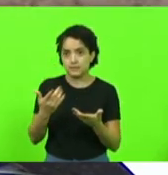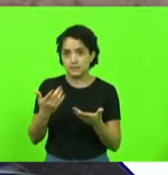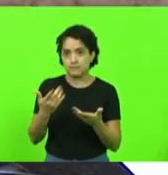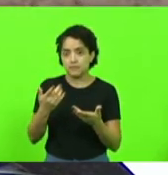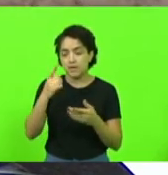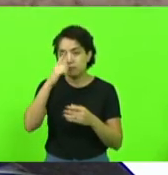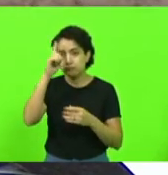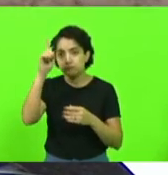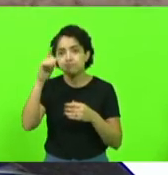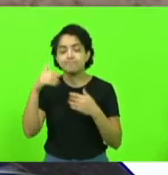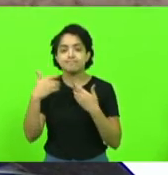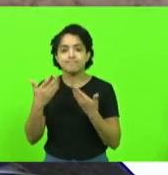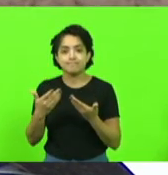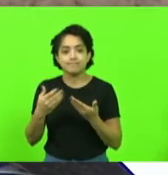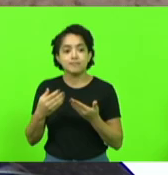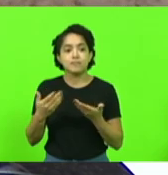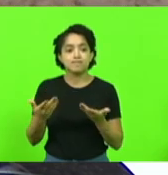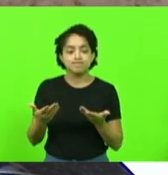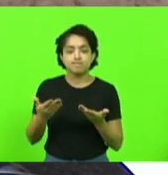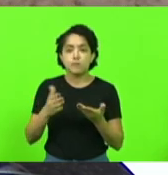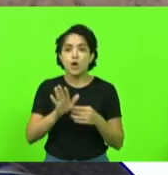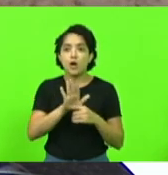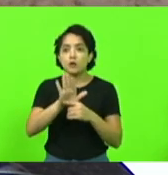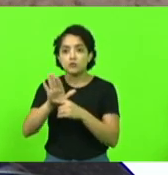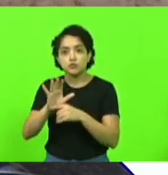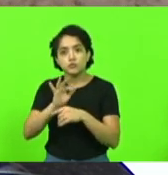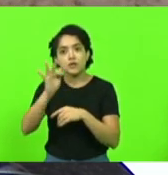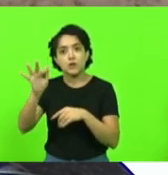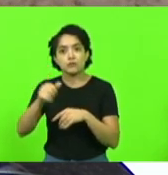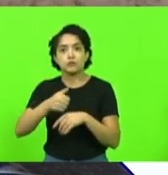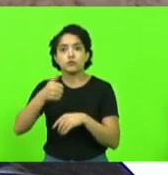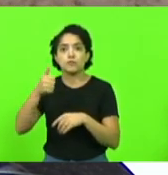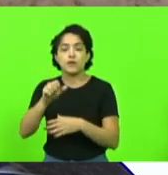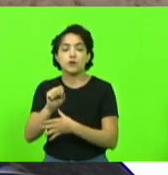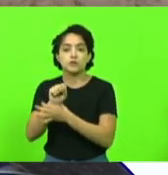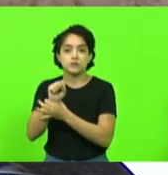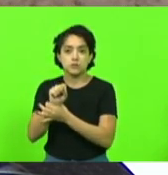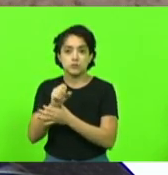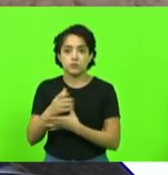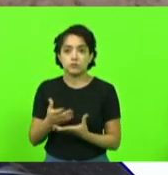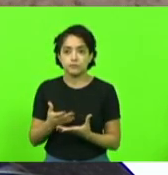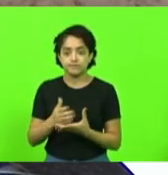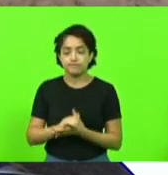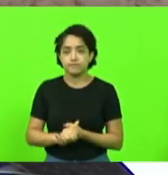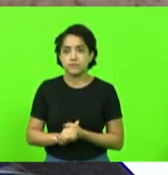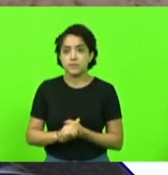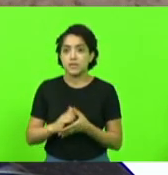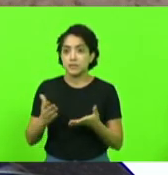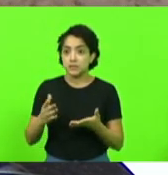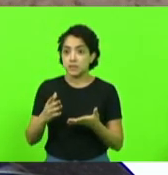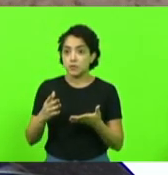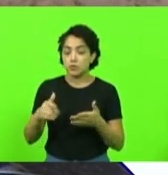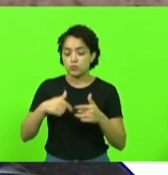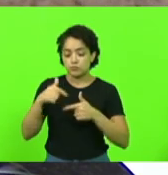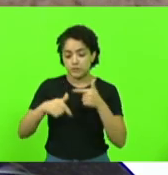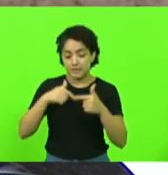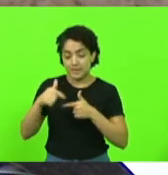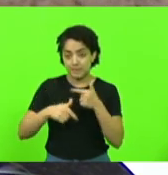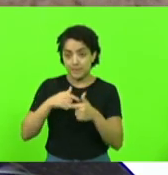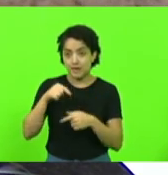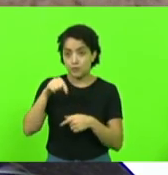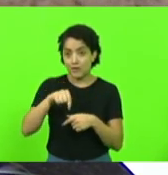inventividade possa lhe oferecer um futuro melhor e mais seguro. Por isso que meu trabalho aqui na